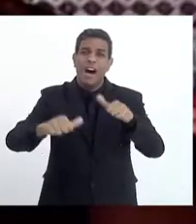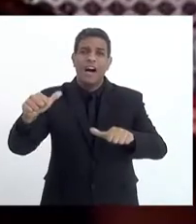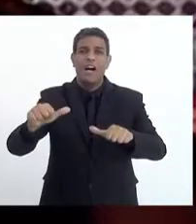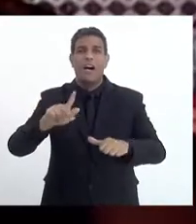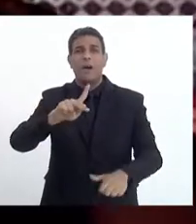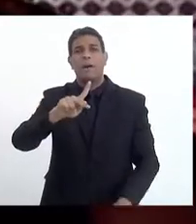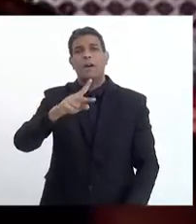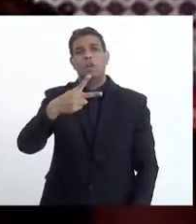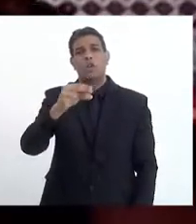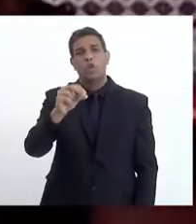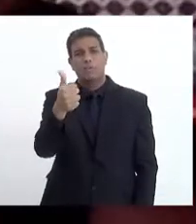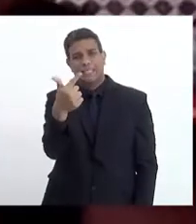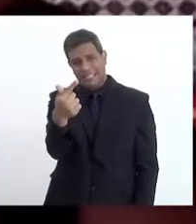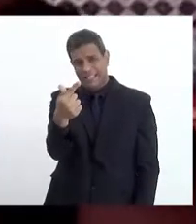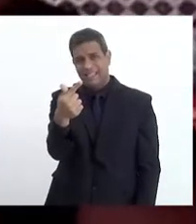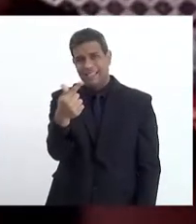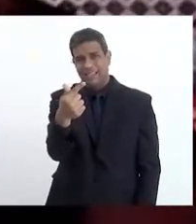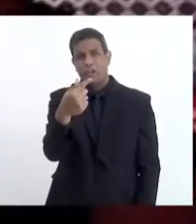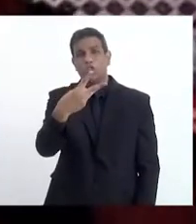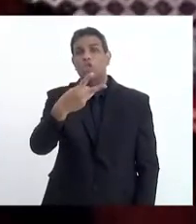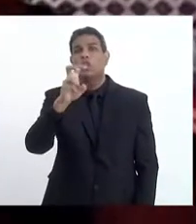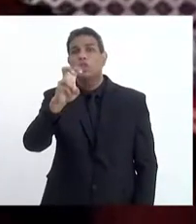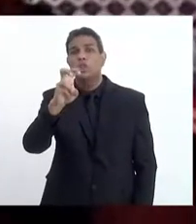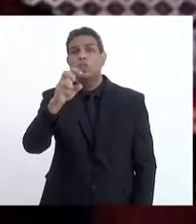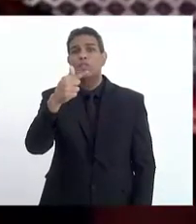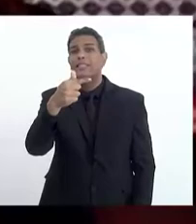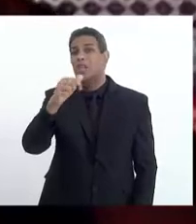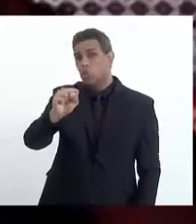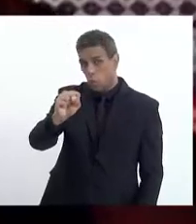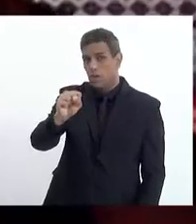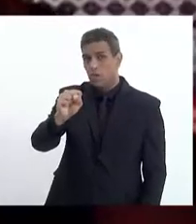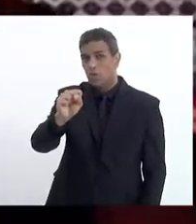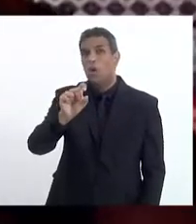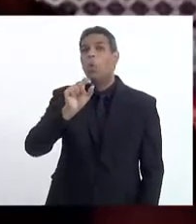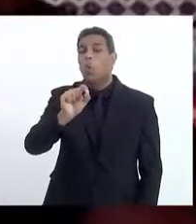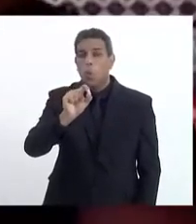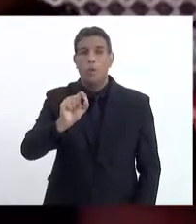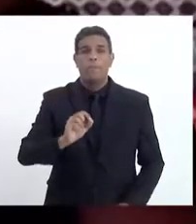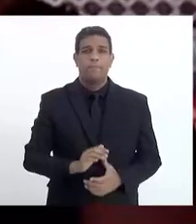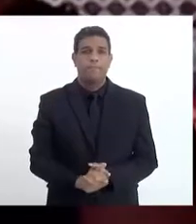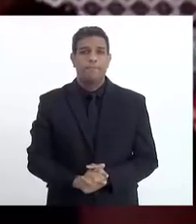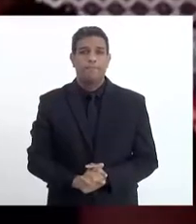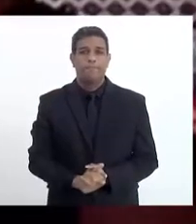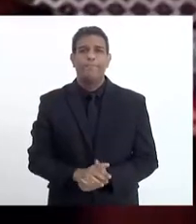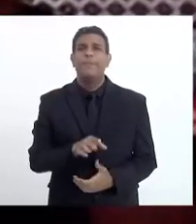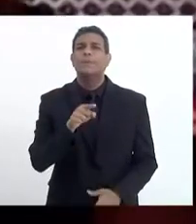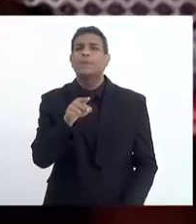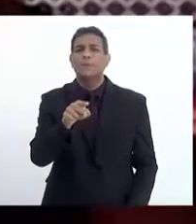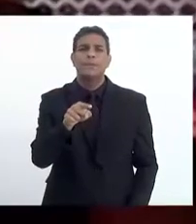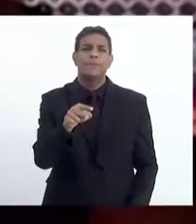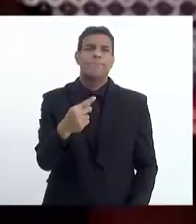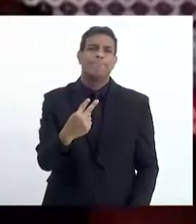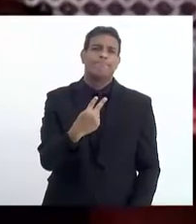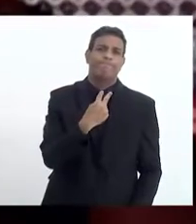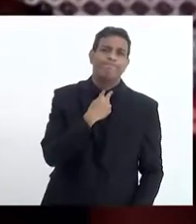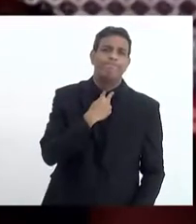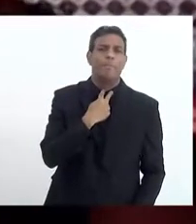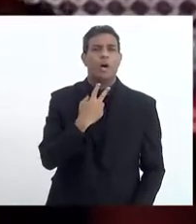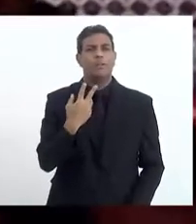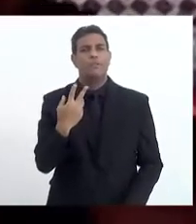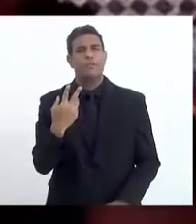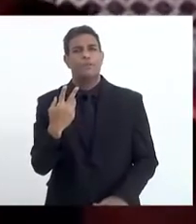projeto 2017, é o 3578, que dispõe sobre a proibição de exposição